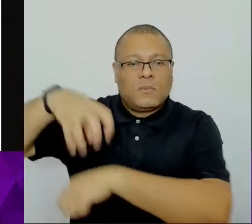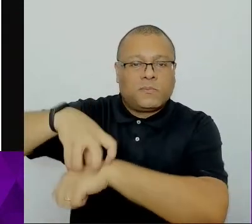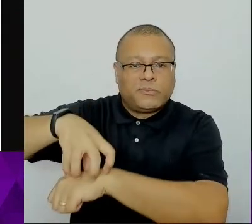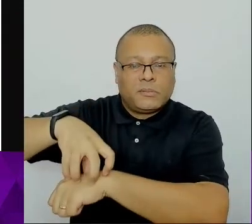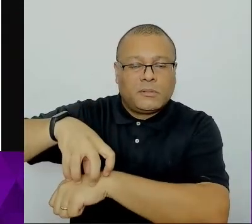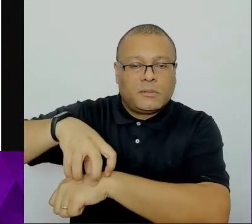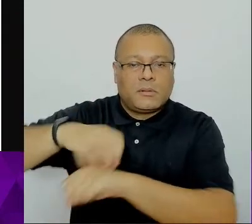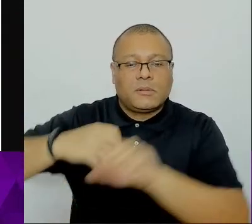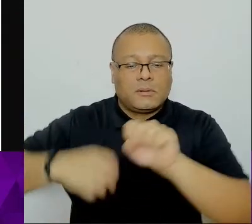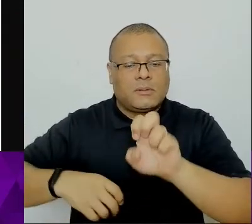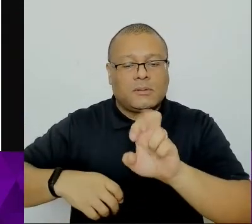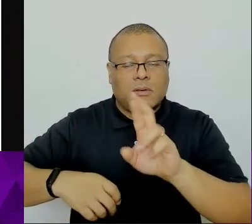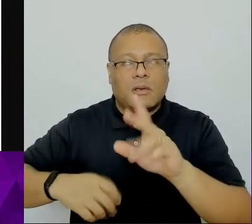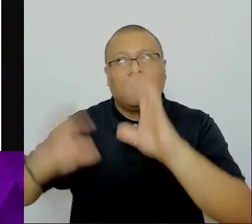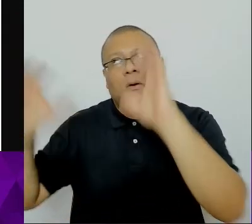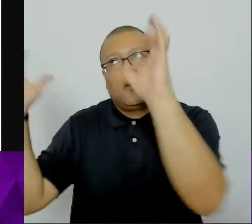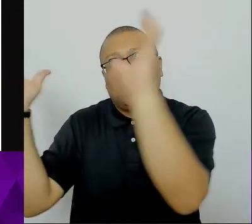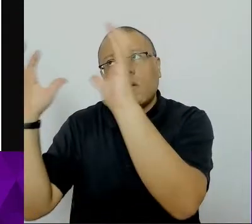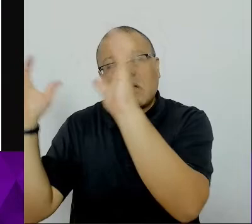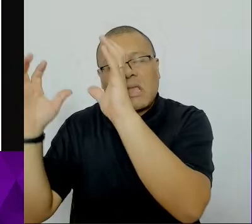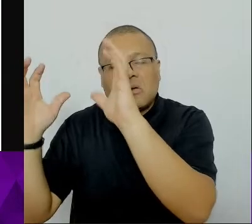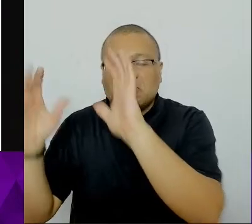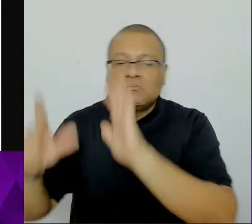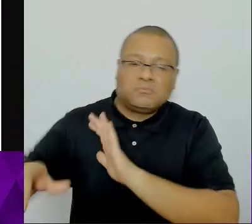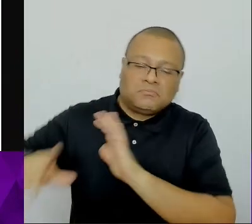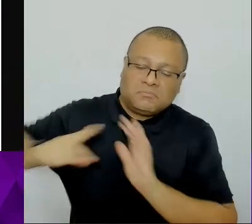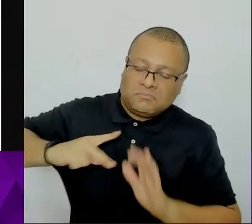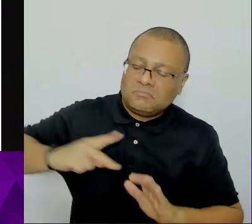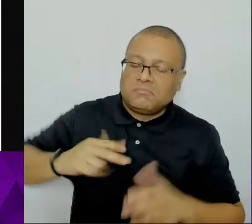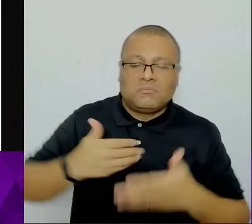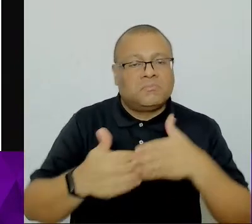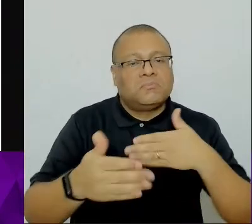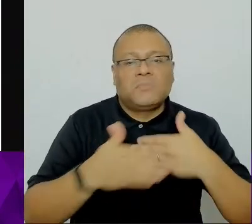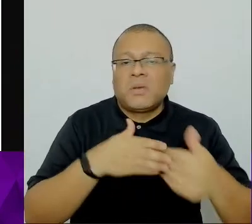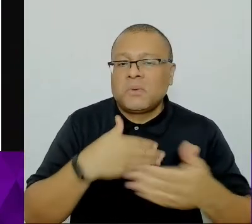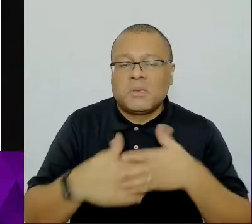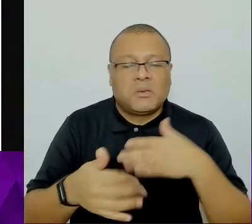próprio, na nuvem, enfim,